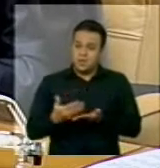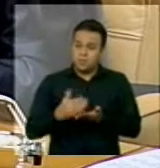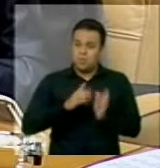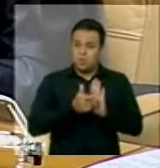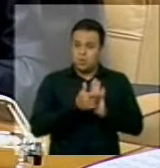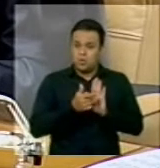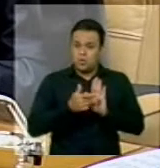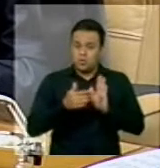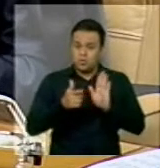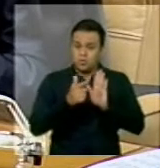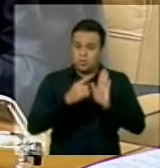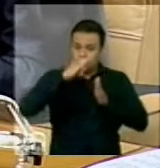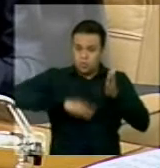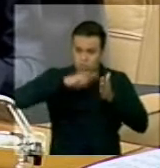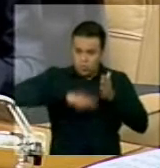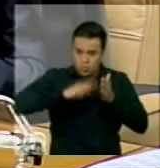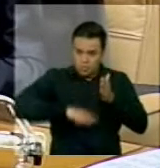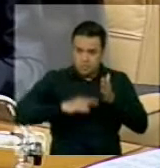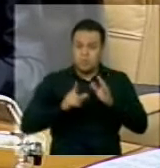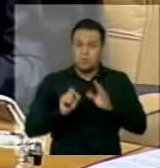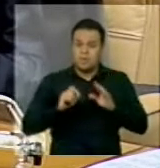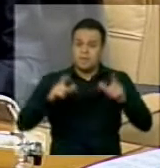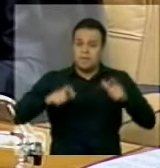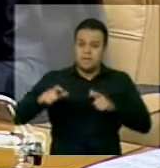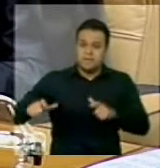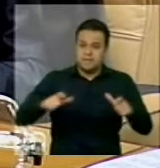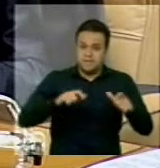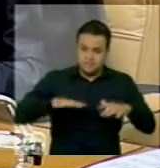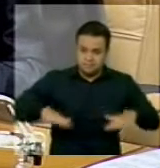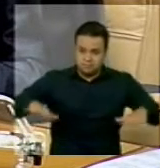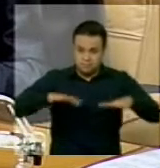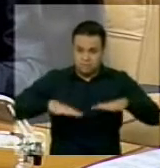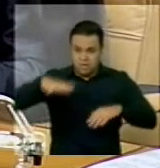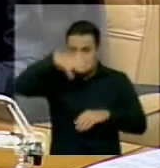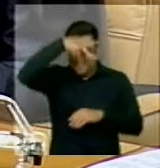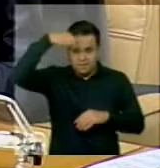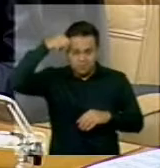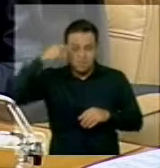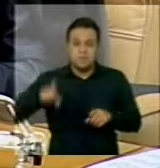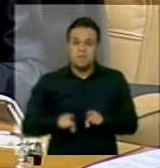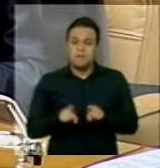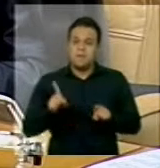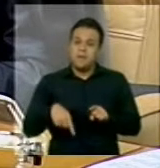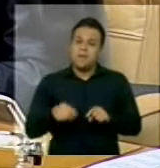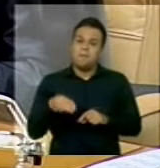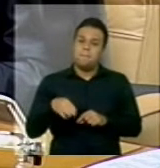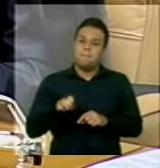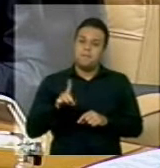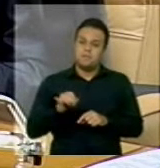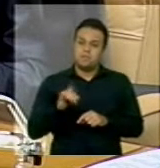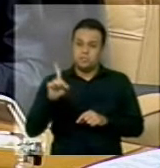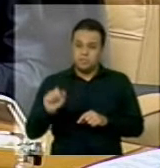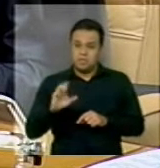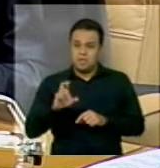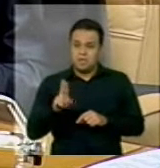de grilagem de terras na Amazônia. Requereu ainda a Procuradoria da República medida cautelar para